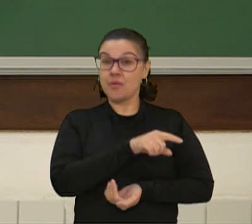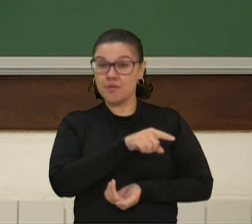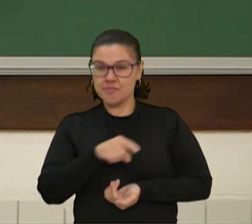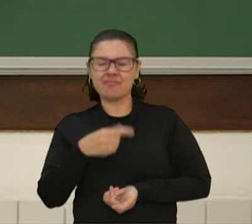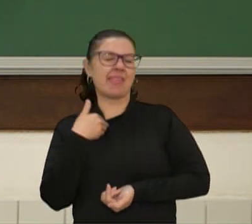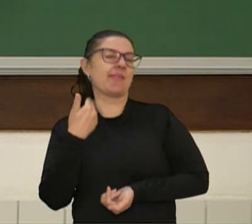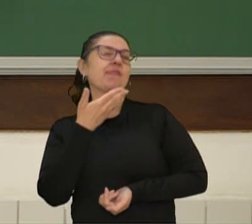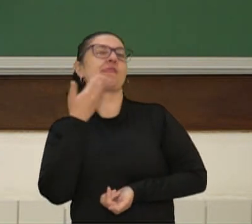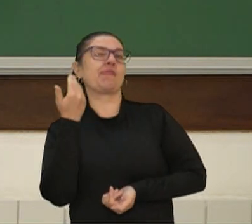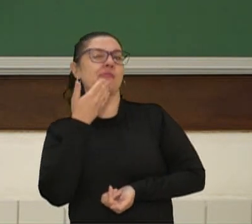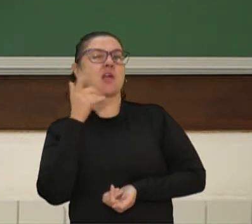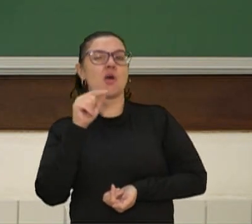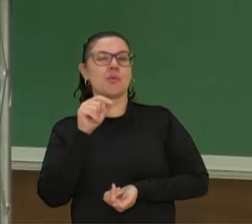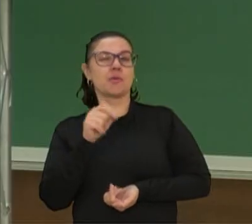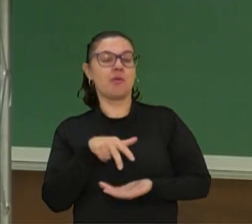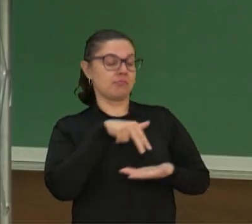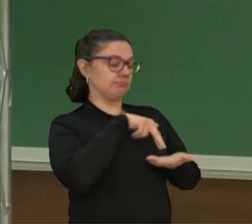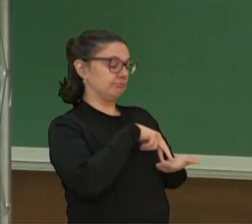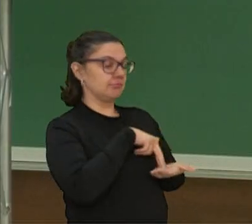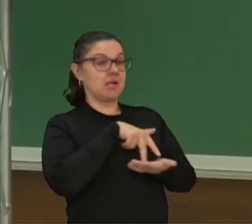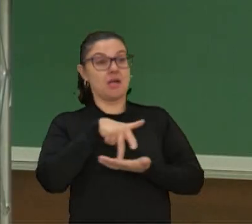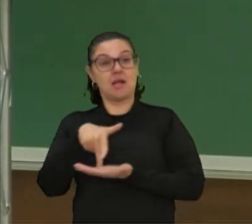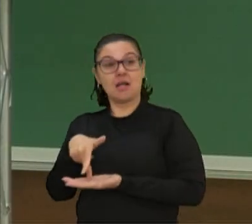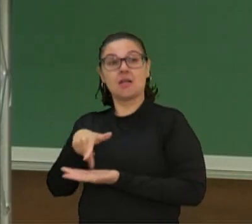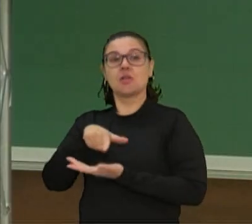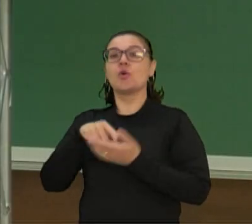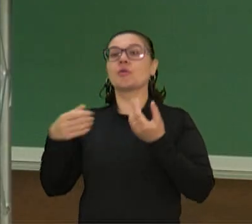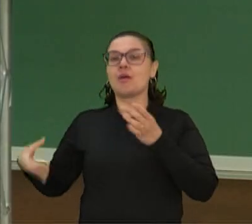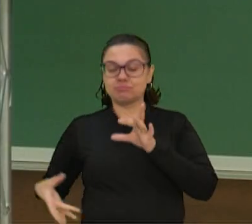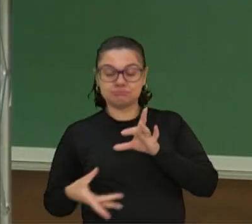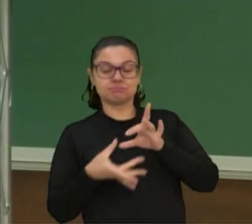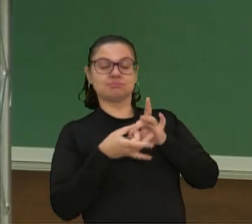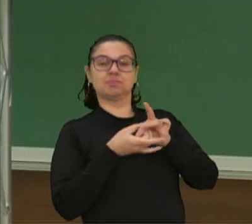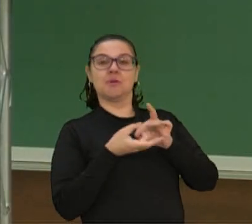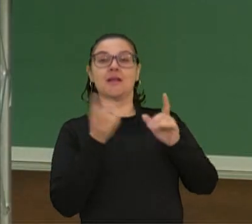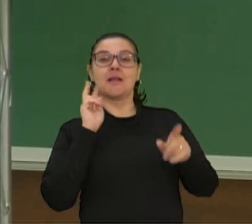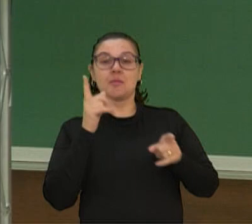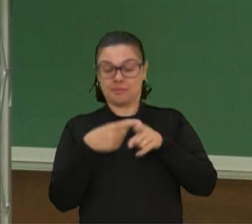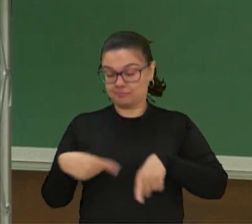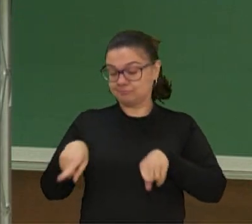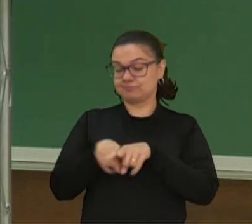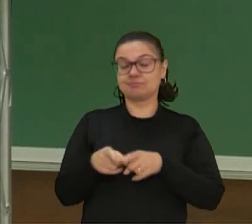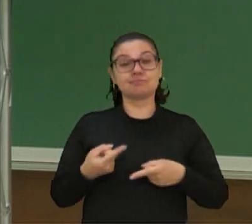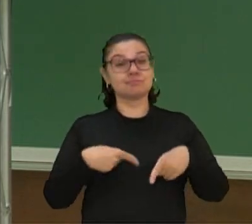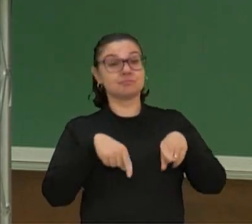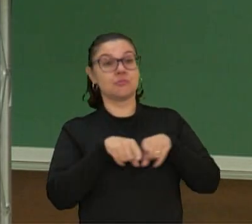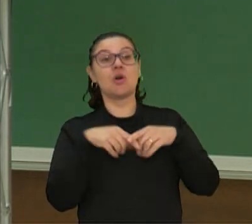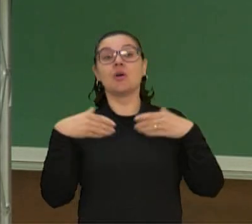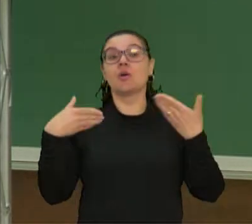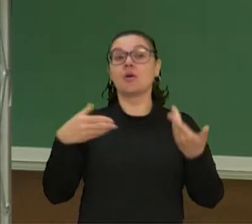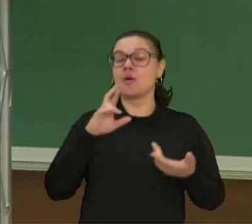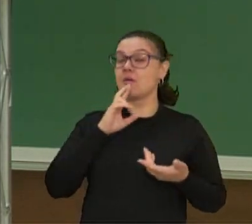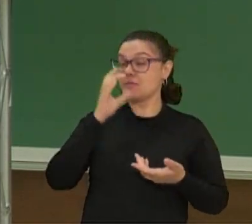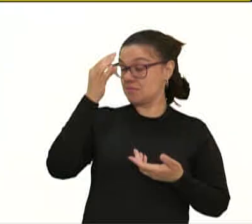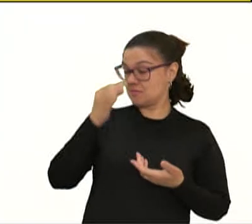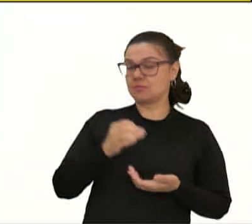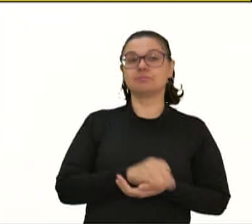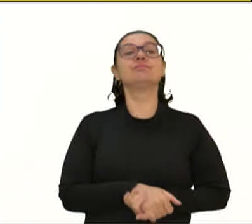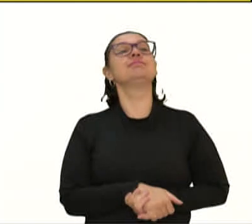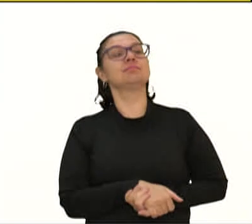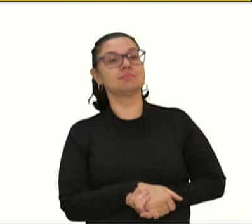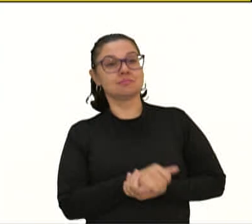Gente, essa é fácil, né? O que é uma anáfora? É essa retomada, essa repetição. Qual que é a opção